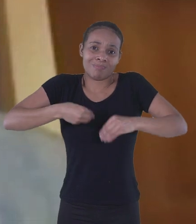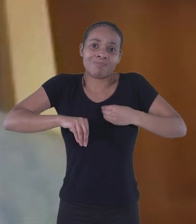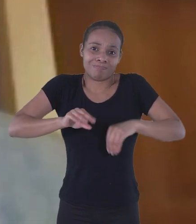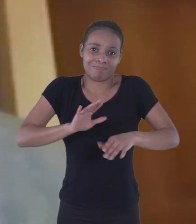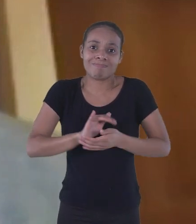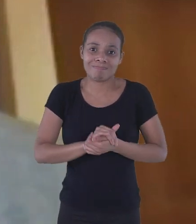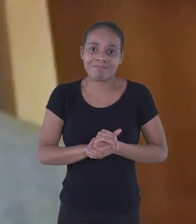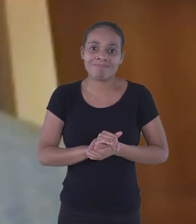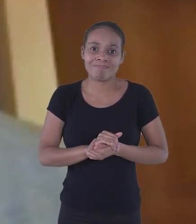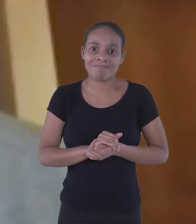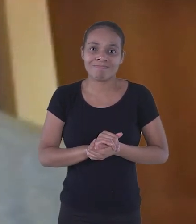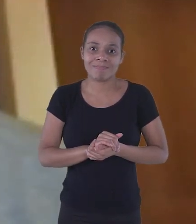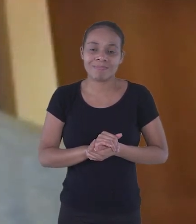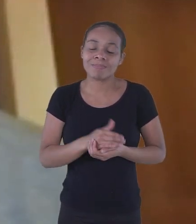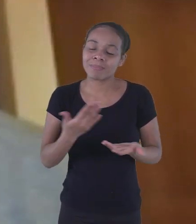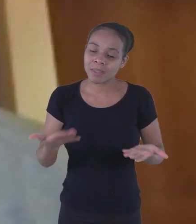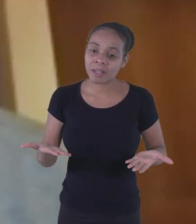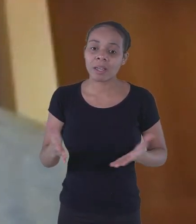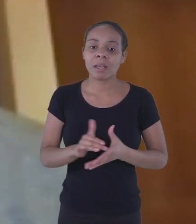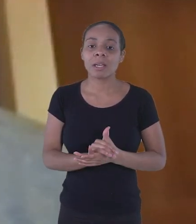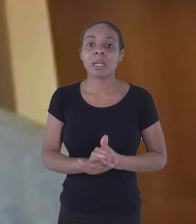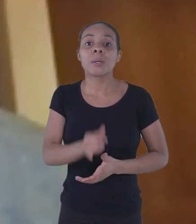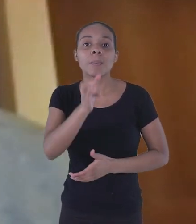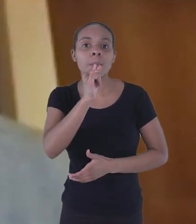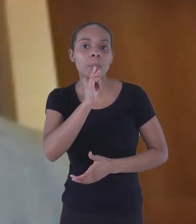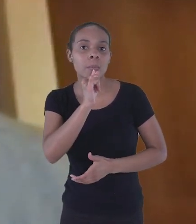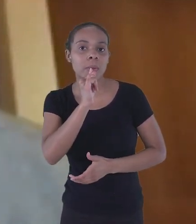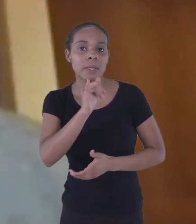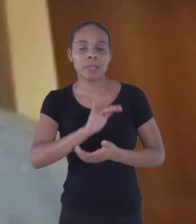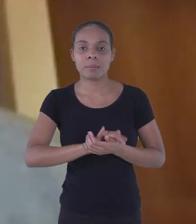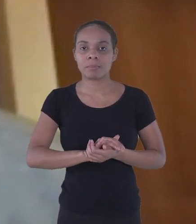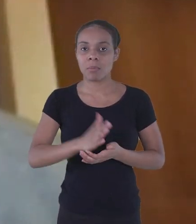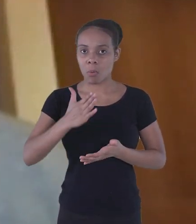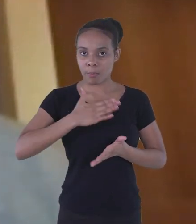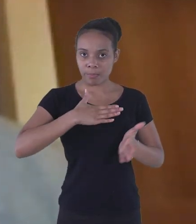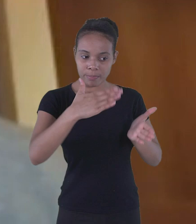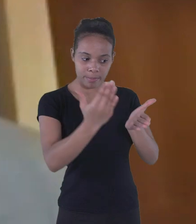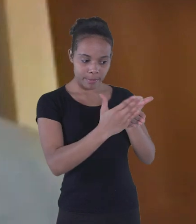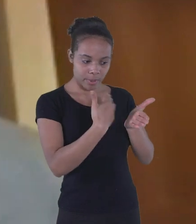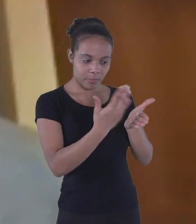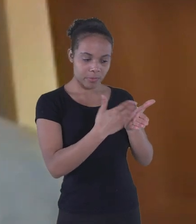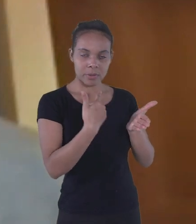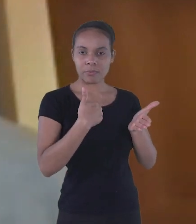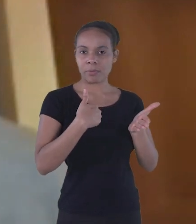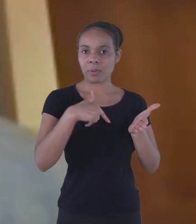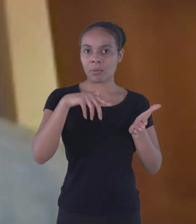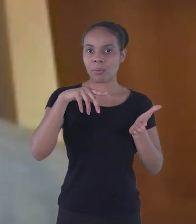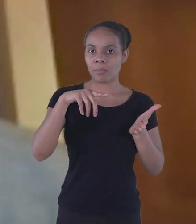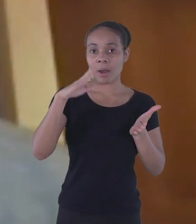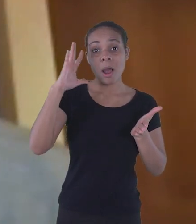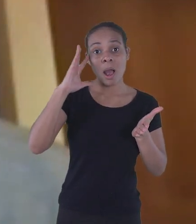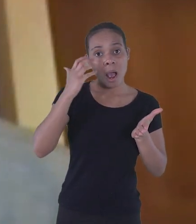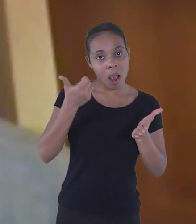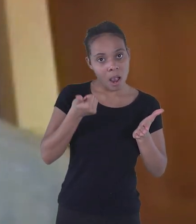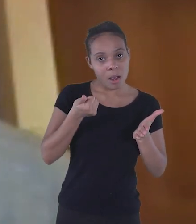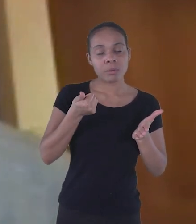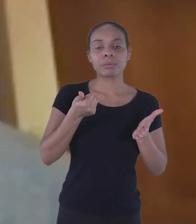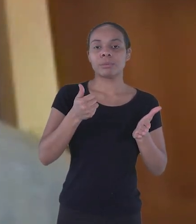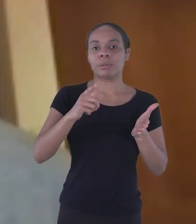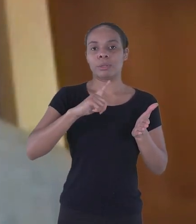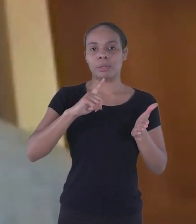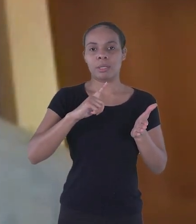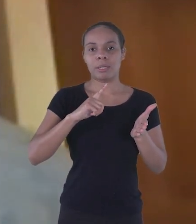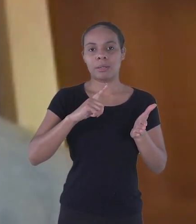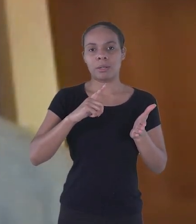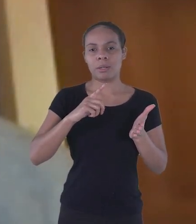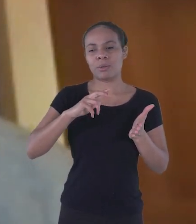exemplo, o que eu acho que tem no meu livro, sem querer endossar os elogios que vocês